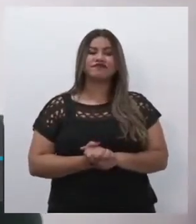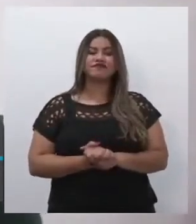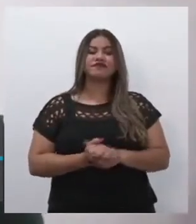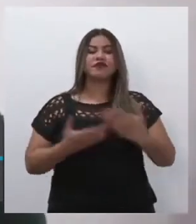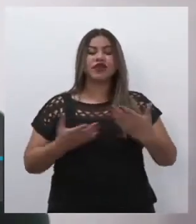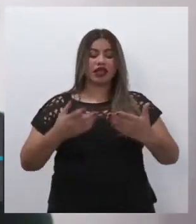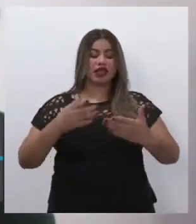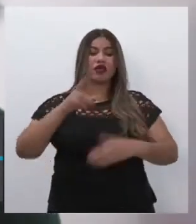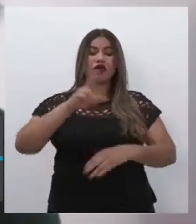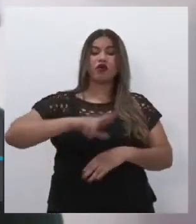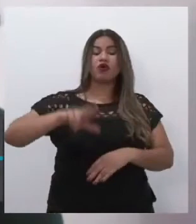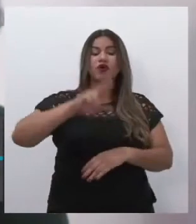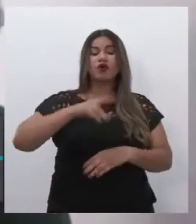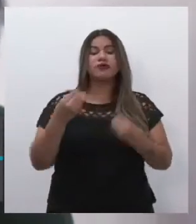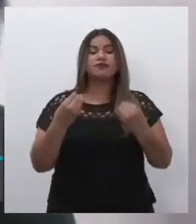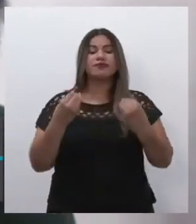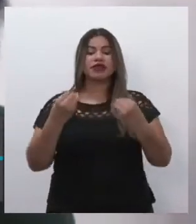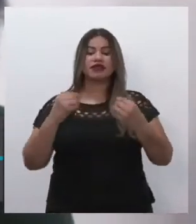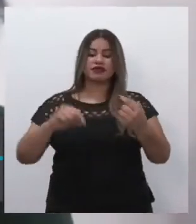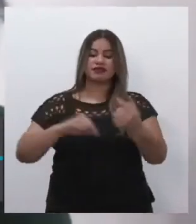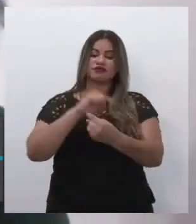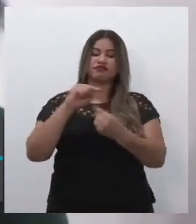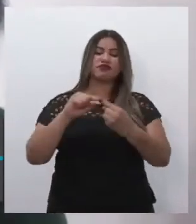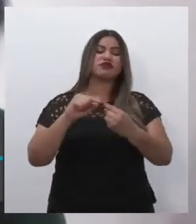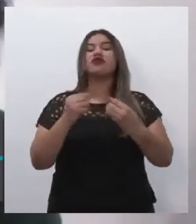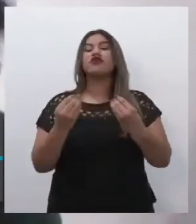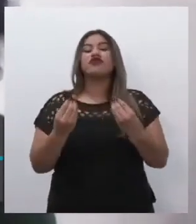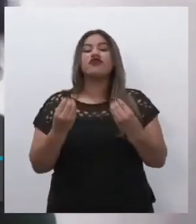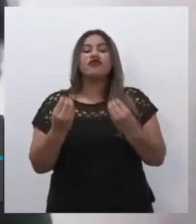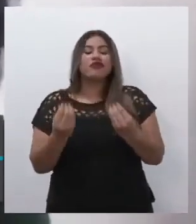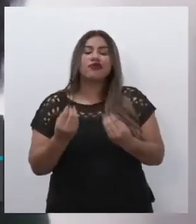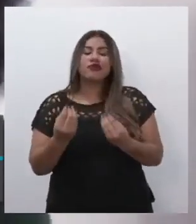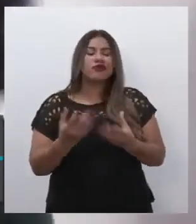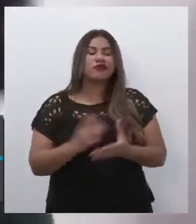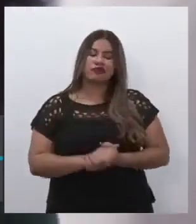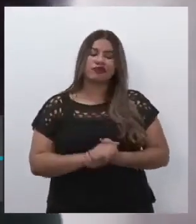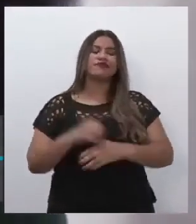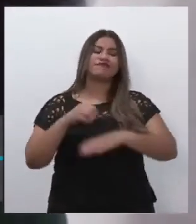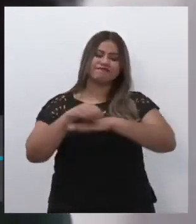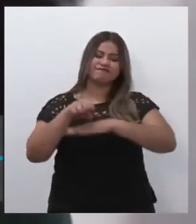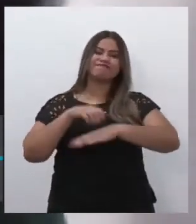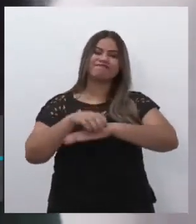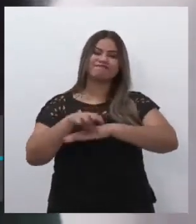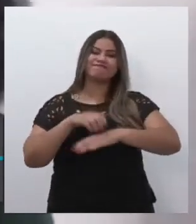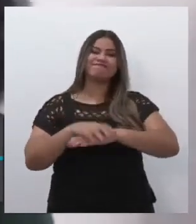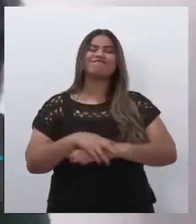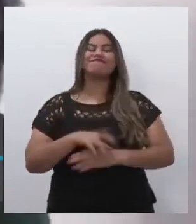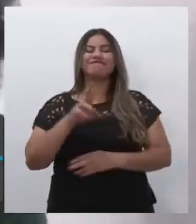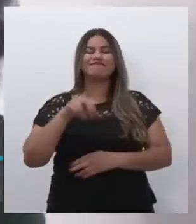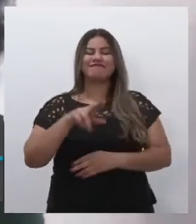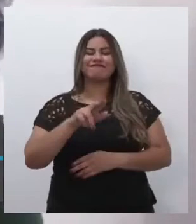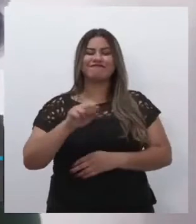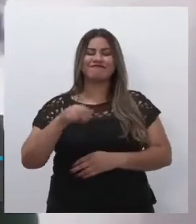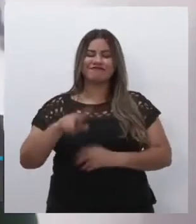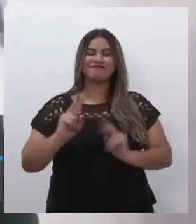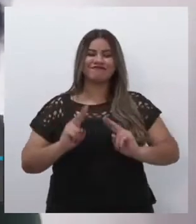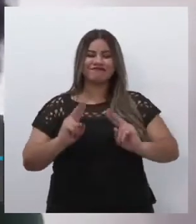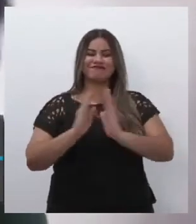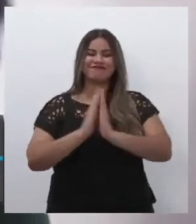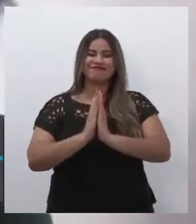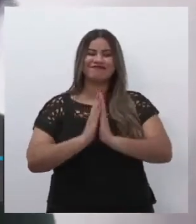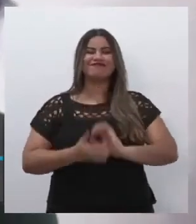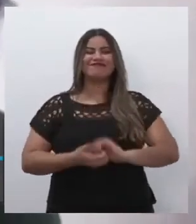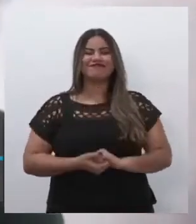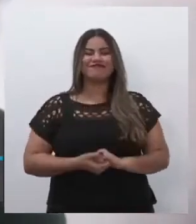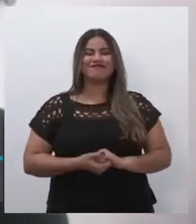quais são os objetivos de um infográfico. Essas são as nossas sugestões. Então, Renan, eu peço que você dê continuidade aí. Qual que é a